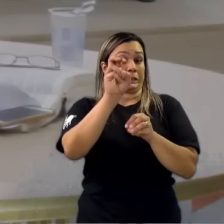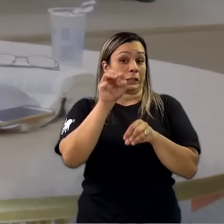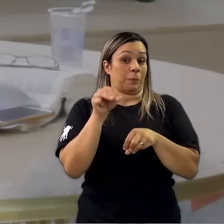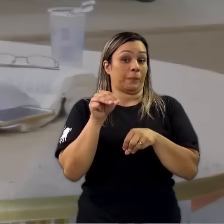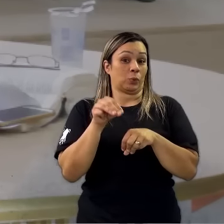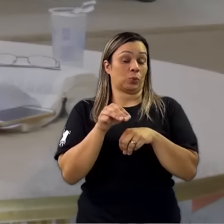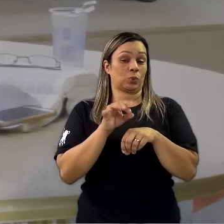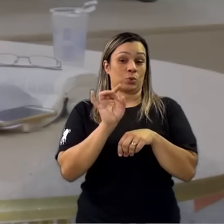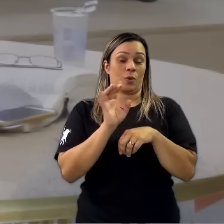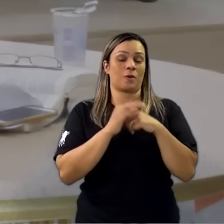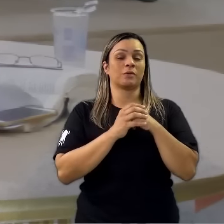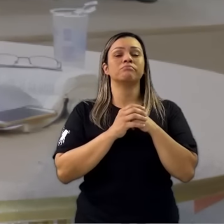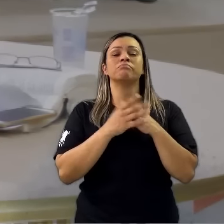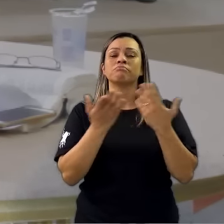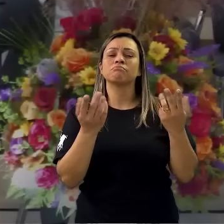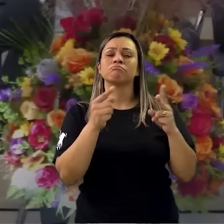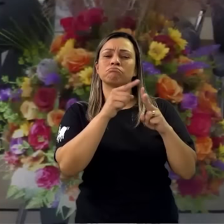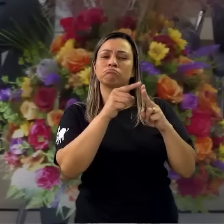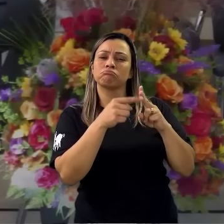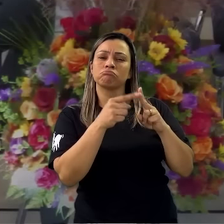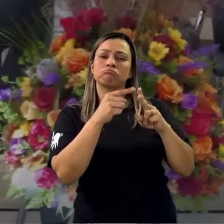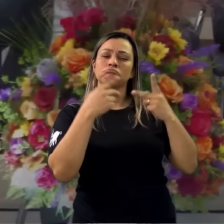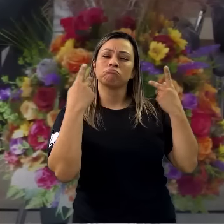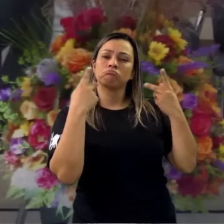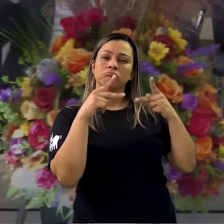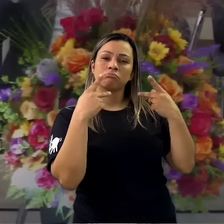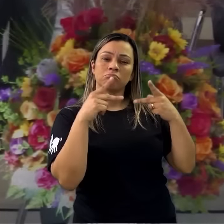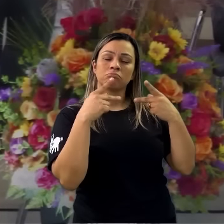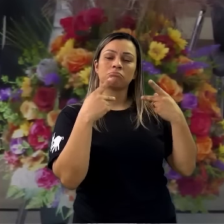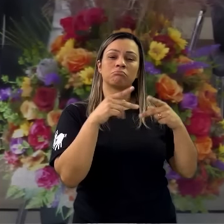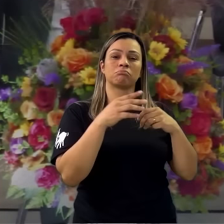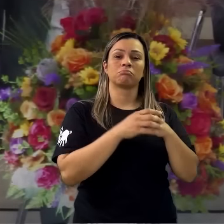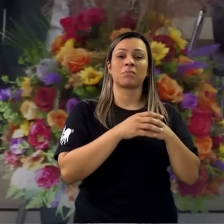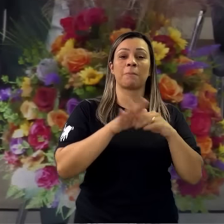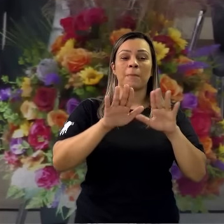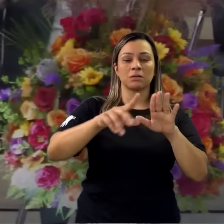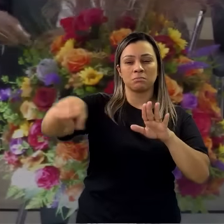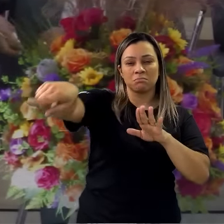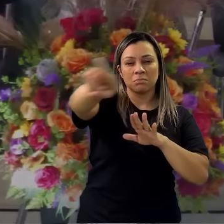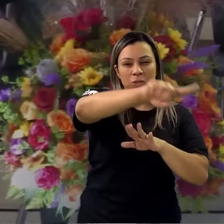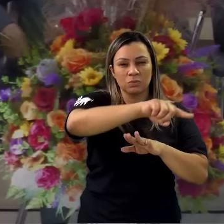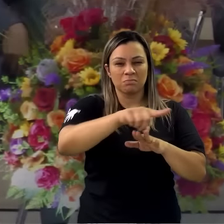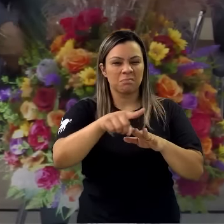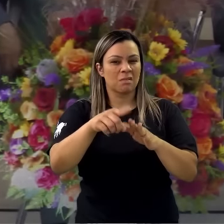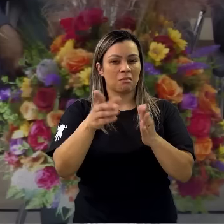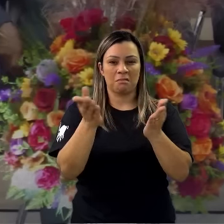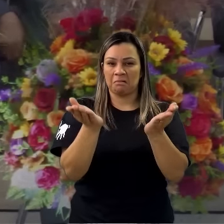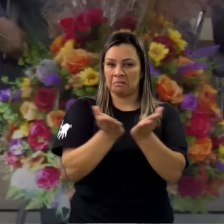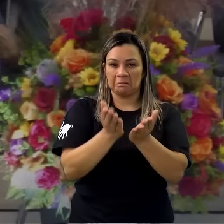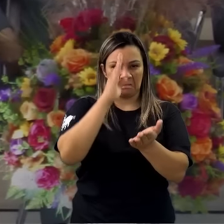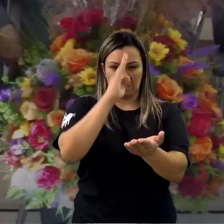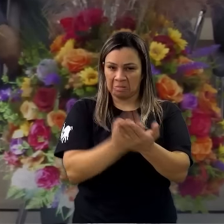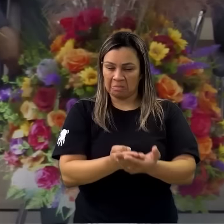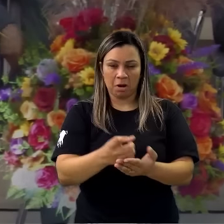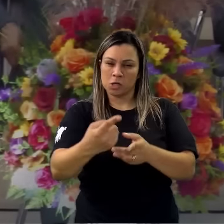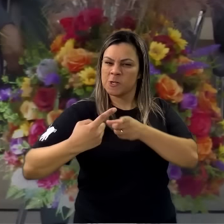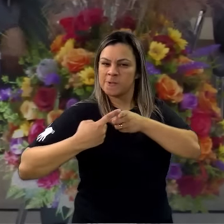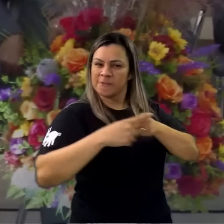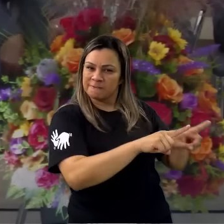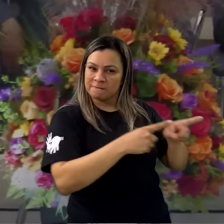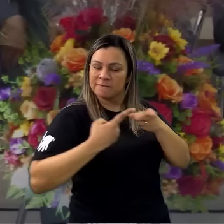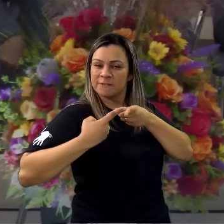o texto diz que eles pregando mas a Bíblia diz que os incrédulos perseguindo versículo de número 3 só para Nós não